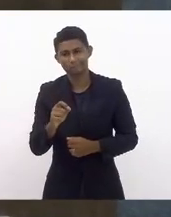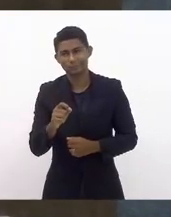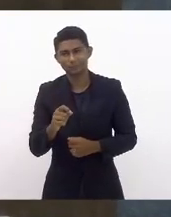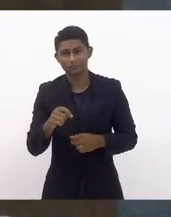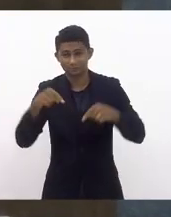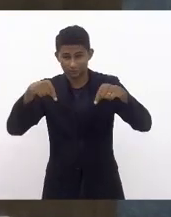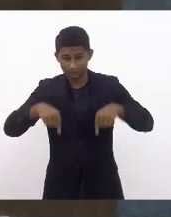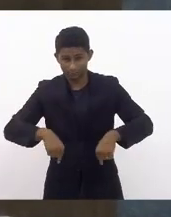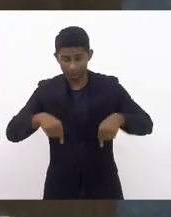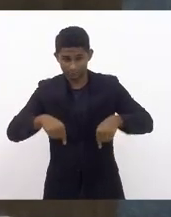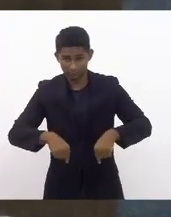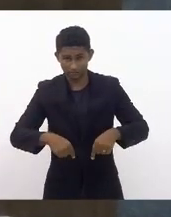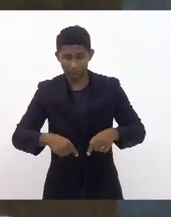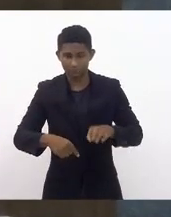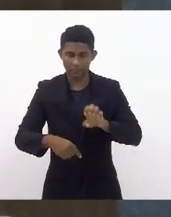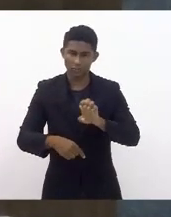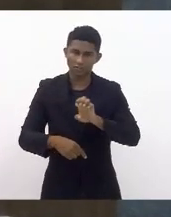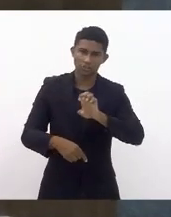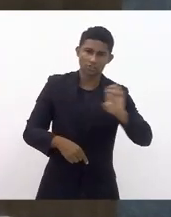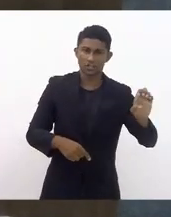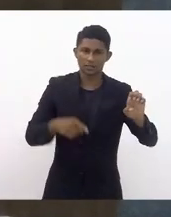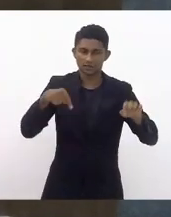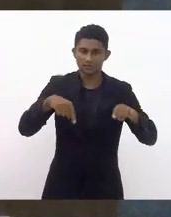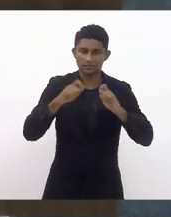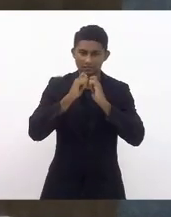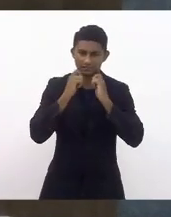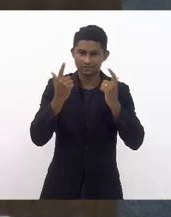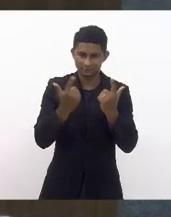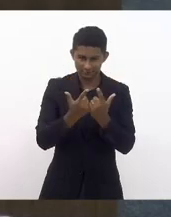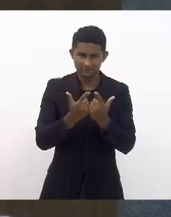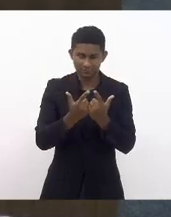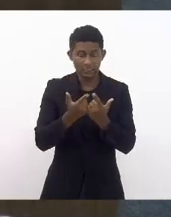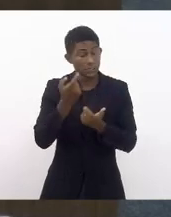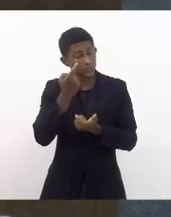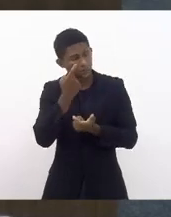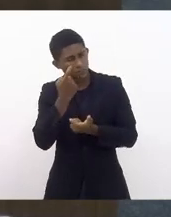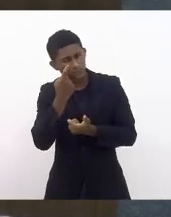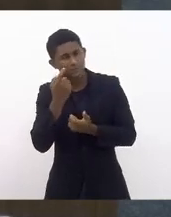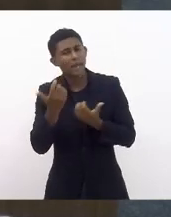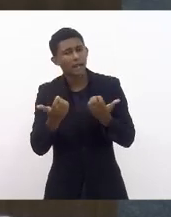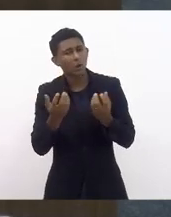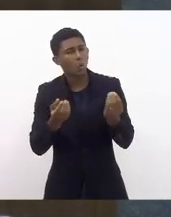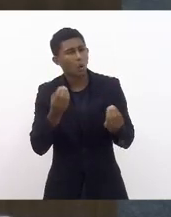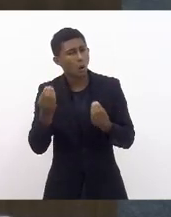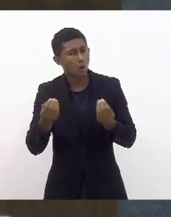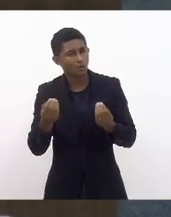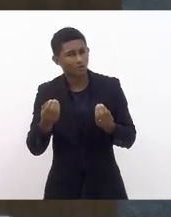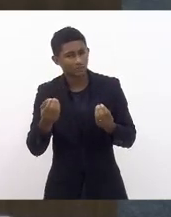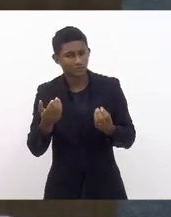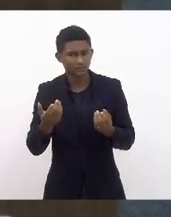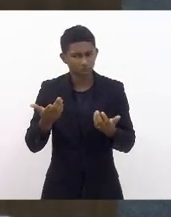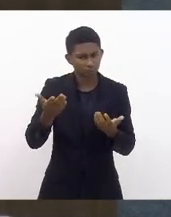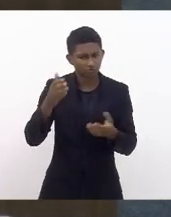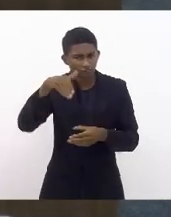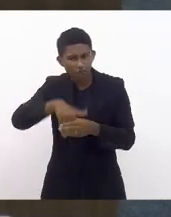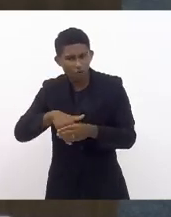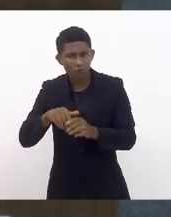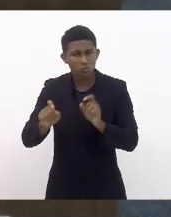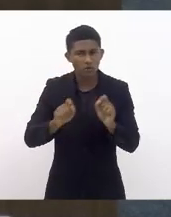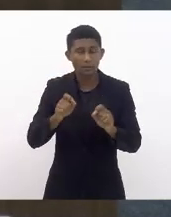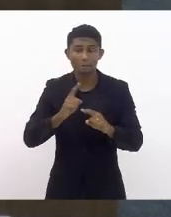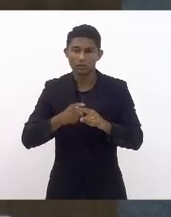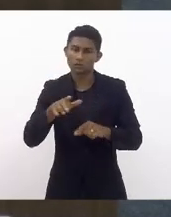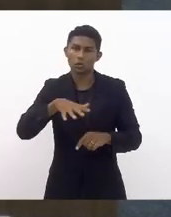esquerda aqui dentro da casa, né, a rever os seus posicionamentos, porque a dúvida estava parando a